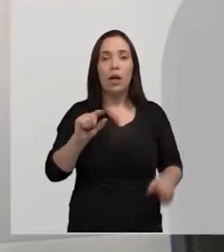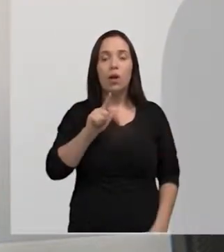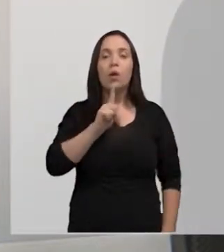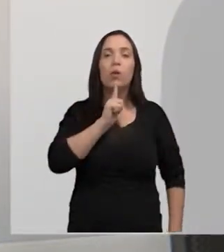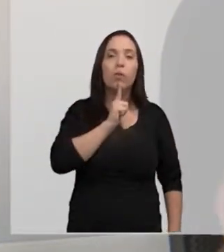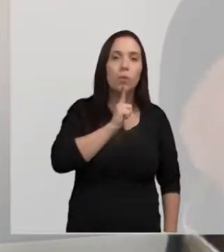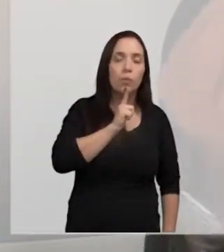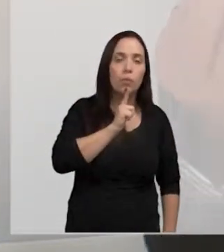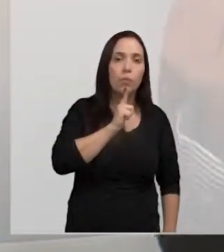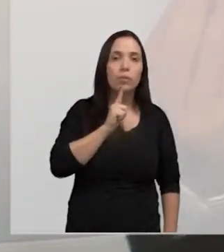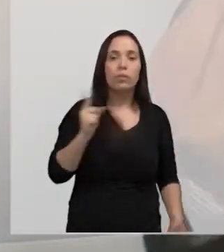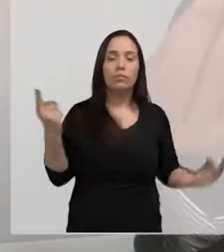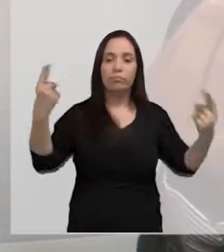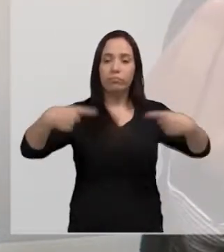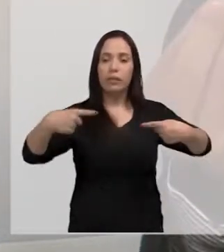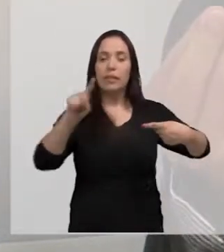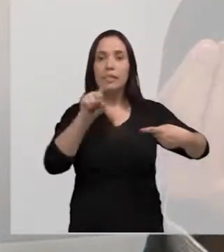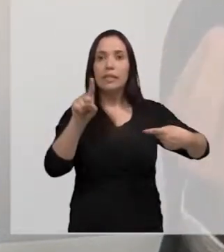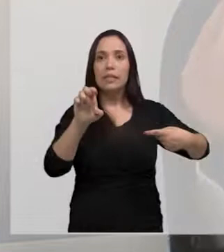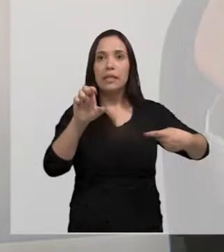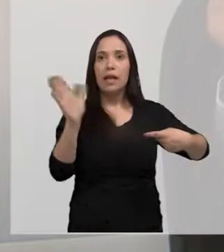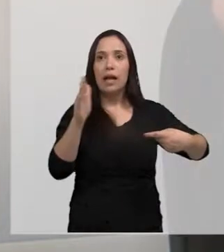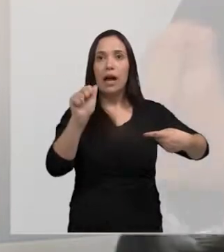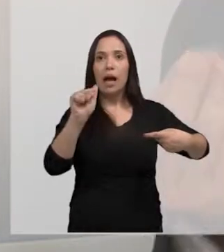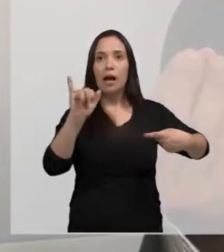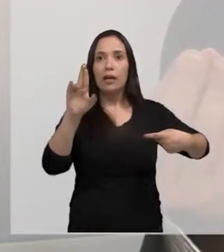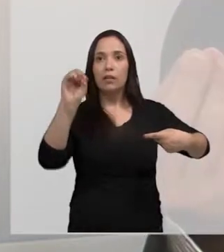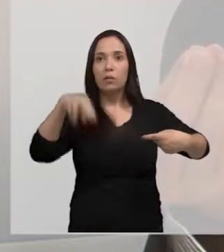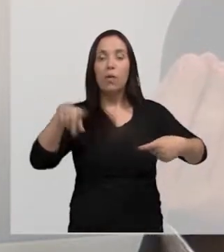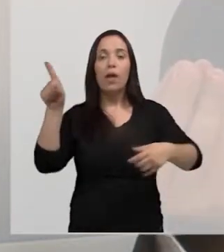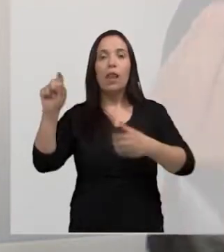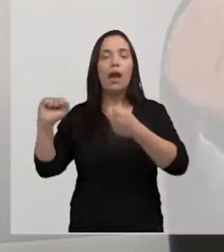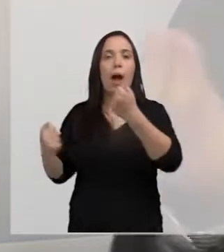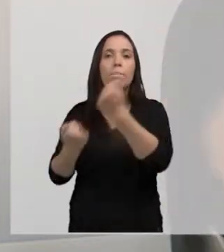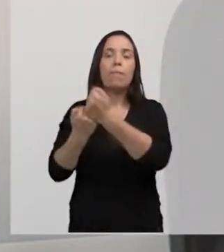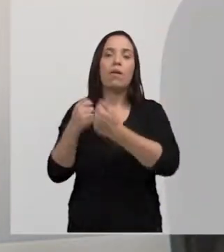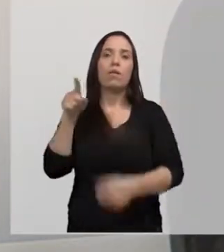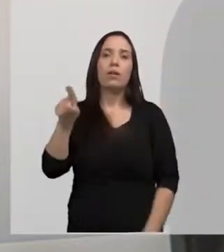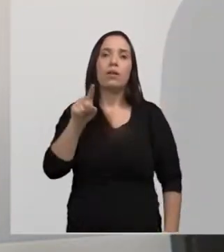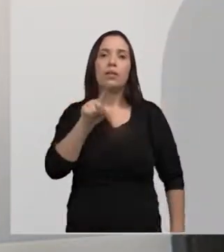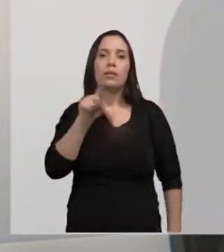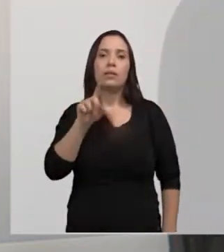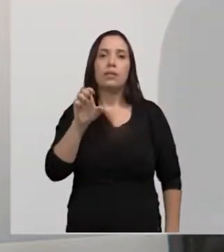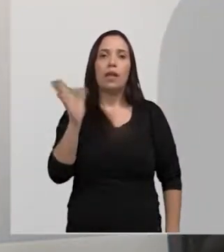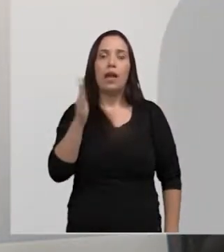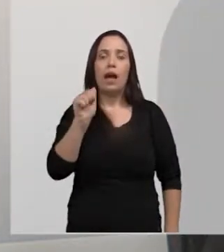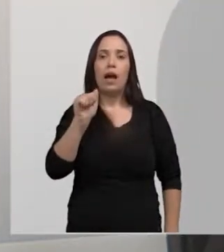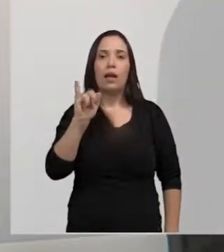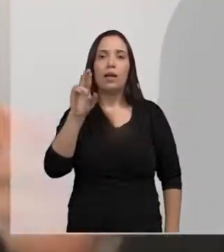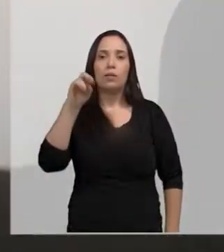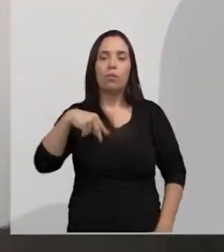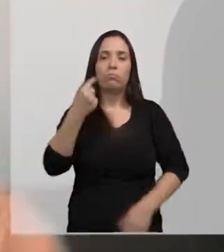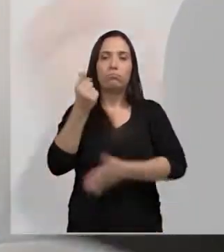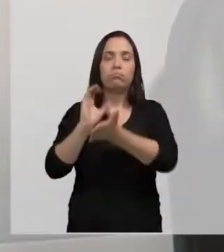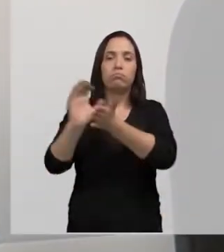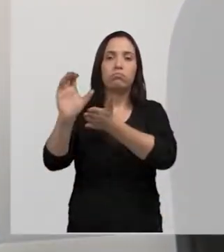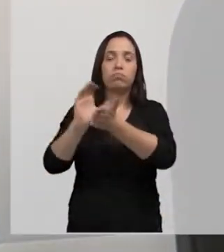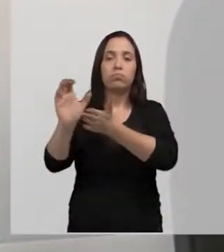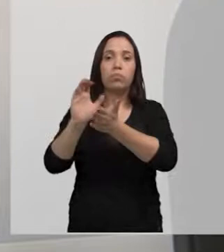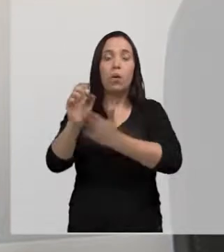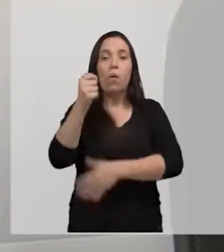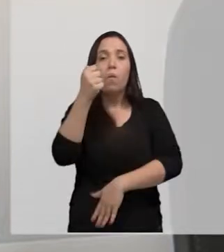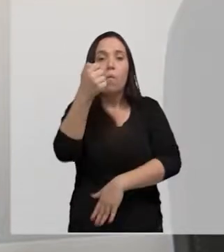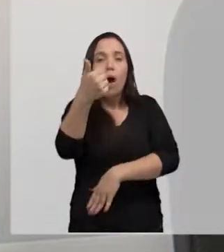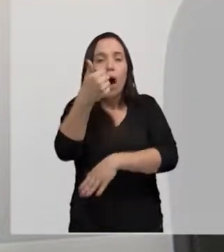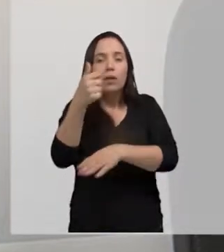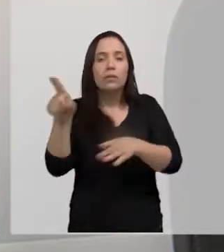entre Lúcio Alcântara e Zé Ayrton, ele não só apoia Zé Ayrton, como ajuda financeiramente a campanha de Zé Ayrton, que quase derrota